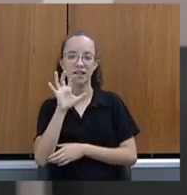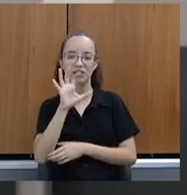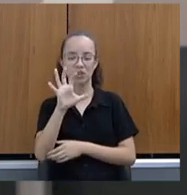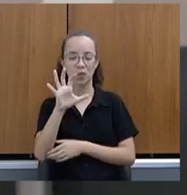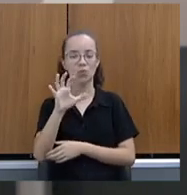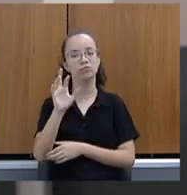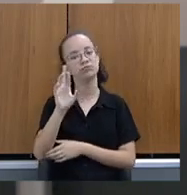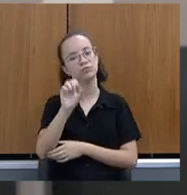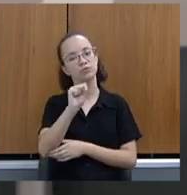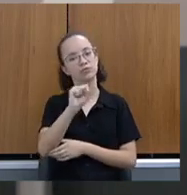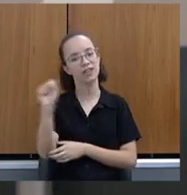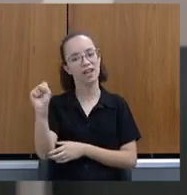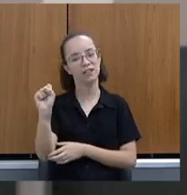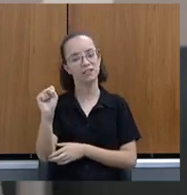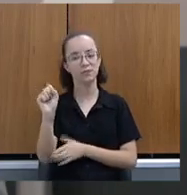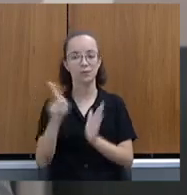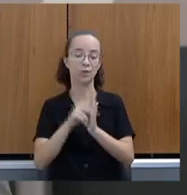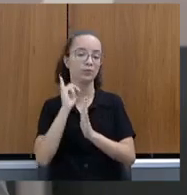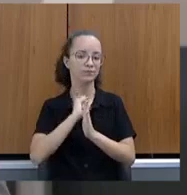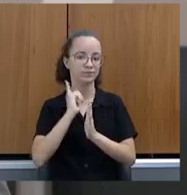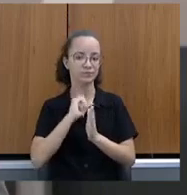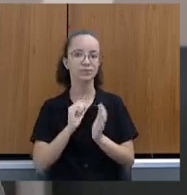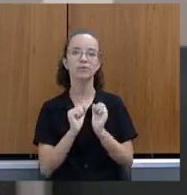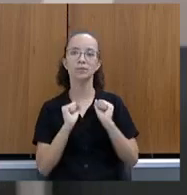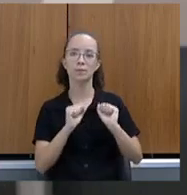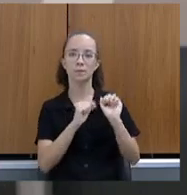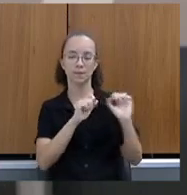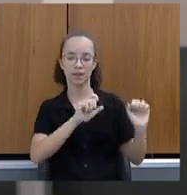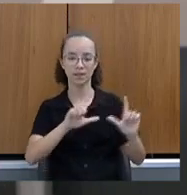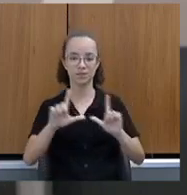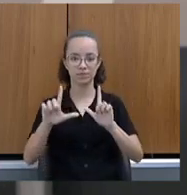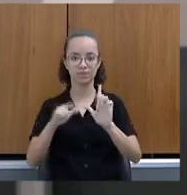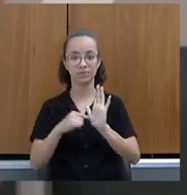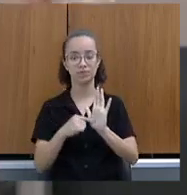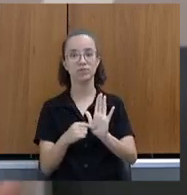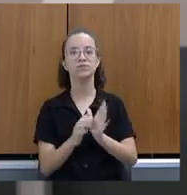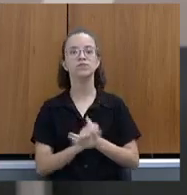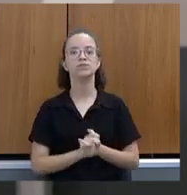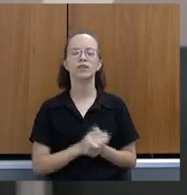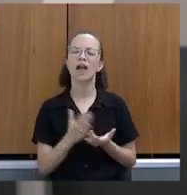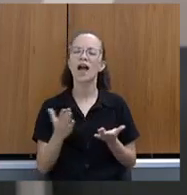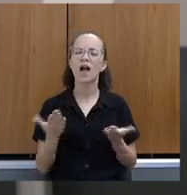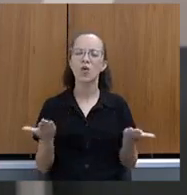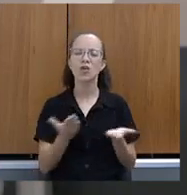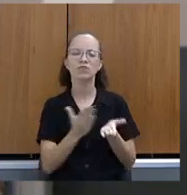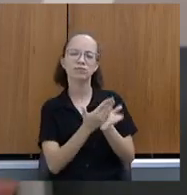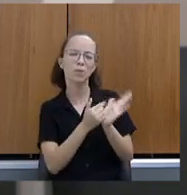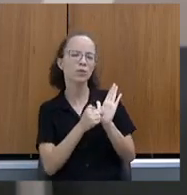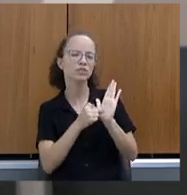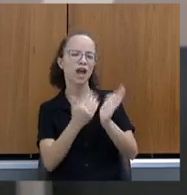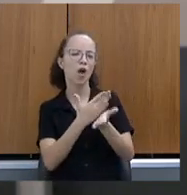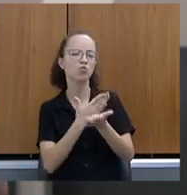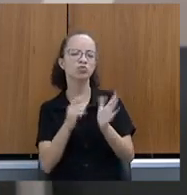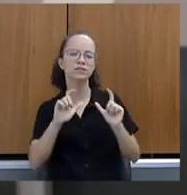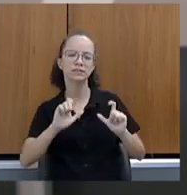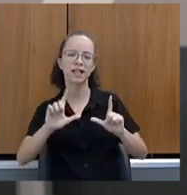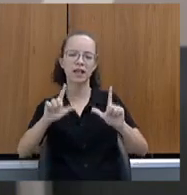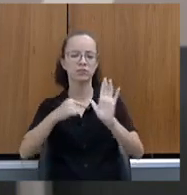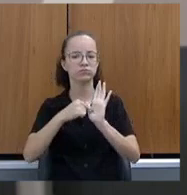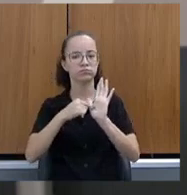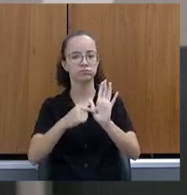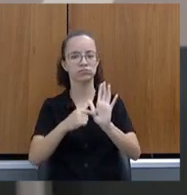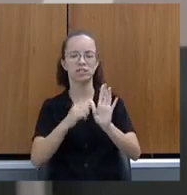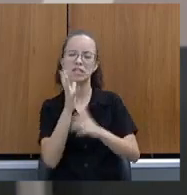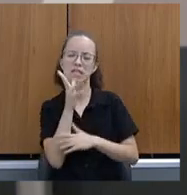Gerais podem passar eu vou passar passar alguns slides Mas é para que não seja